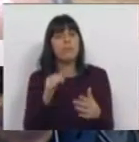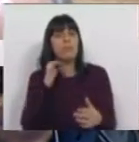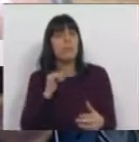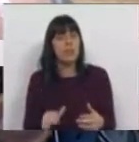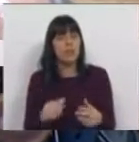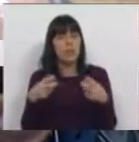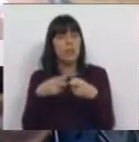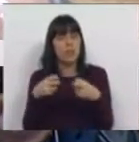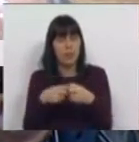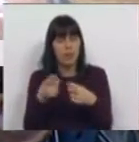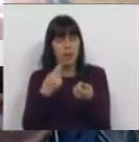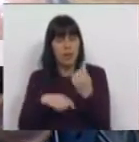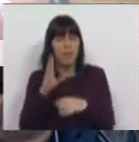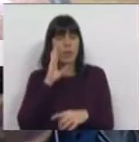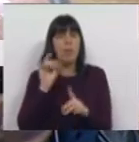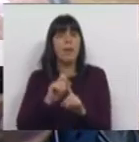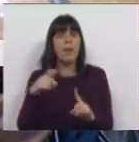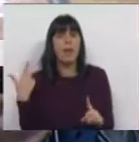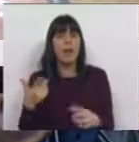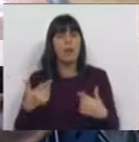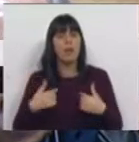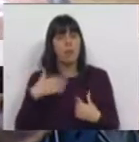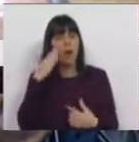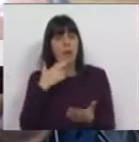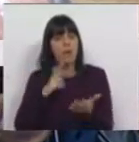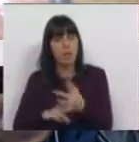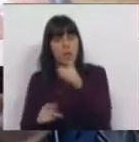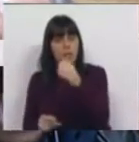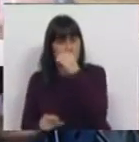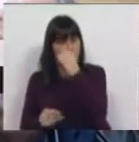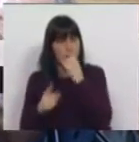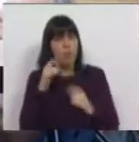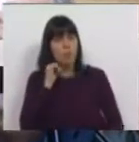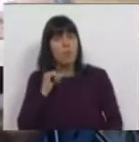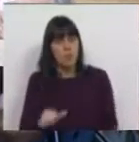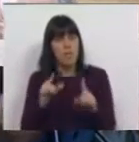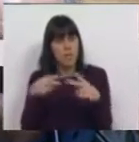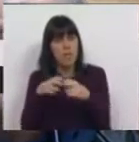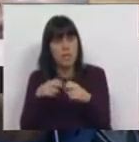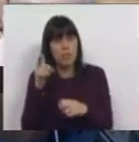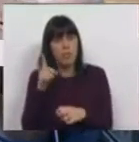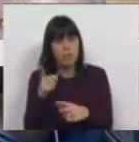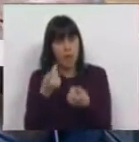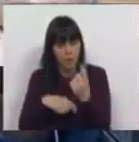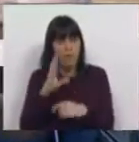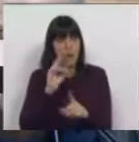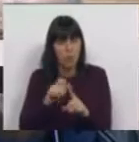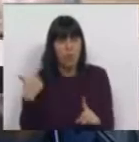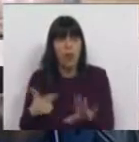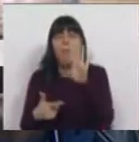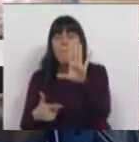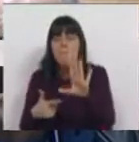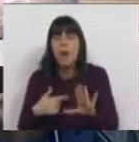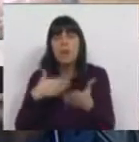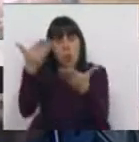ceder a Bruxelas na venda do Banif. E eu até acho que tem razão. Acho que houve uma cedência a Bruxelas na venda do Banif. Mas